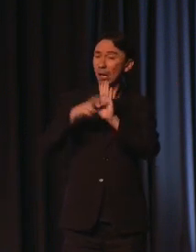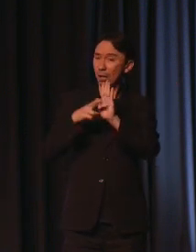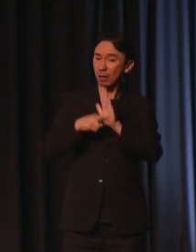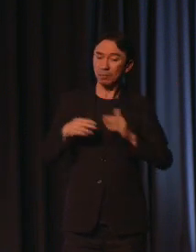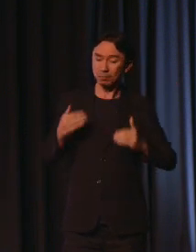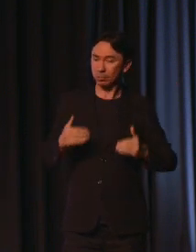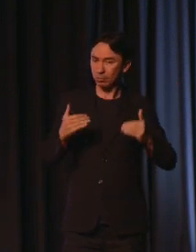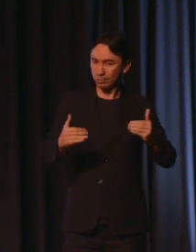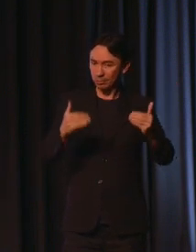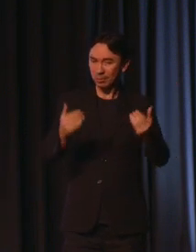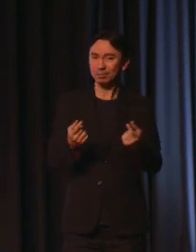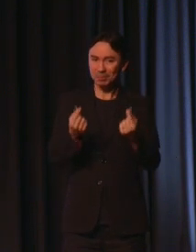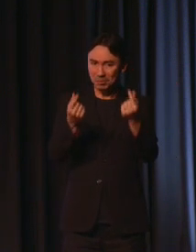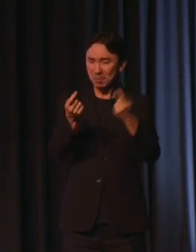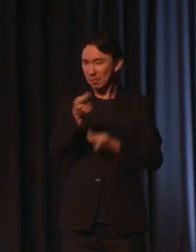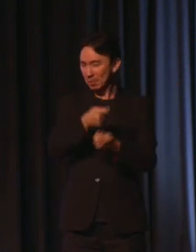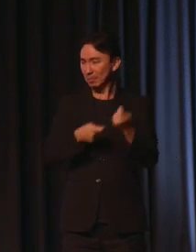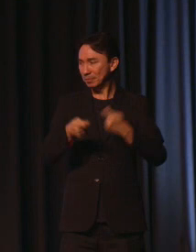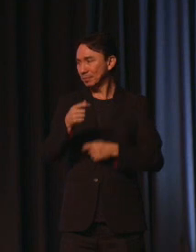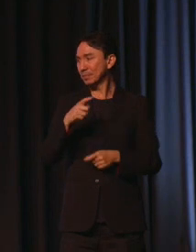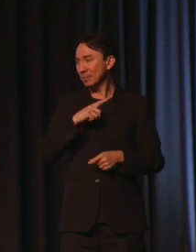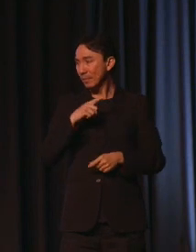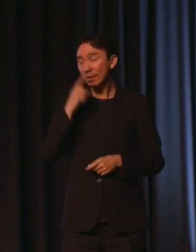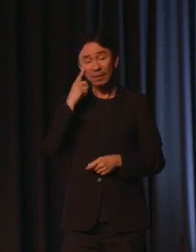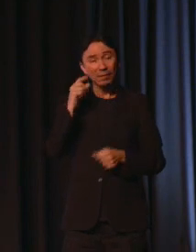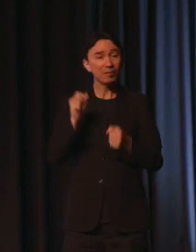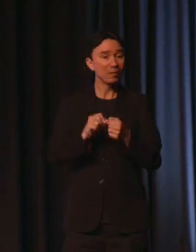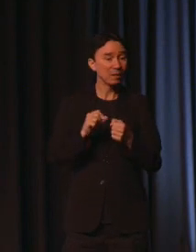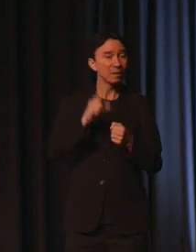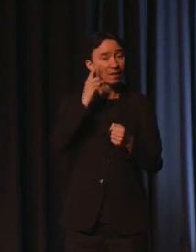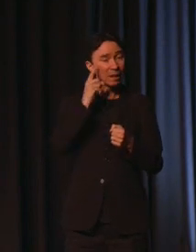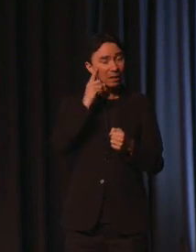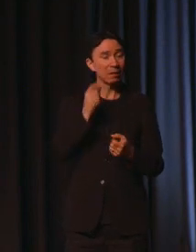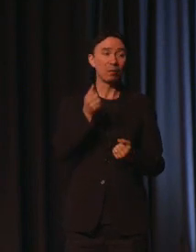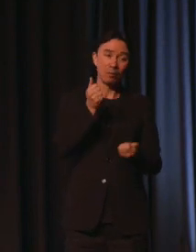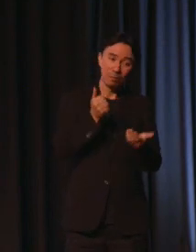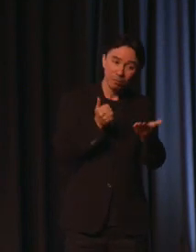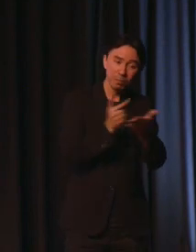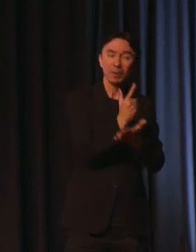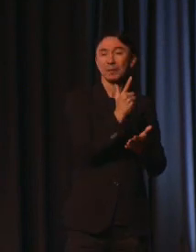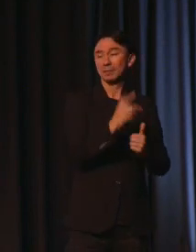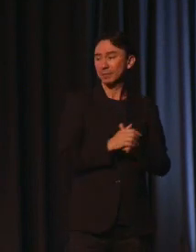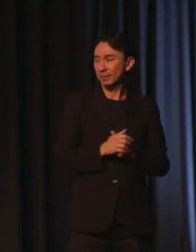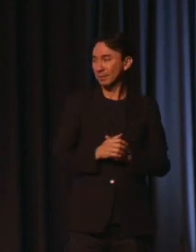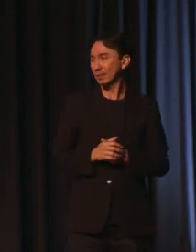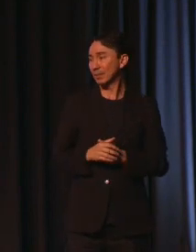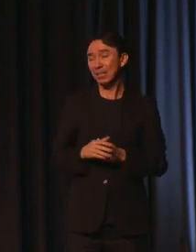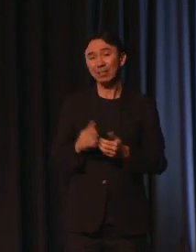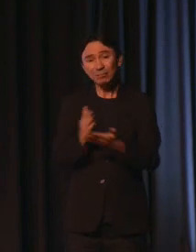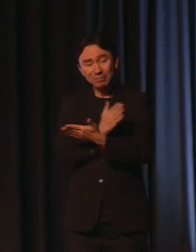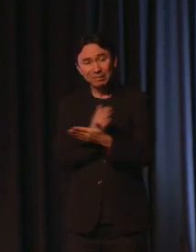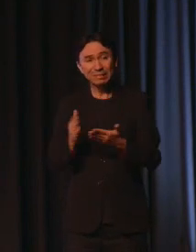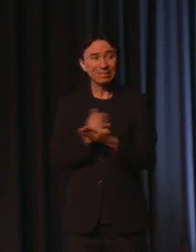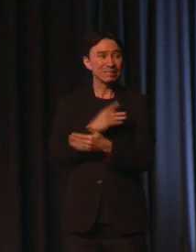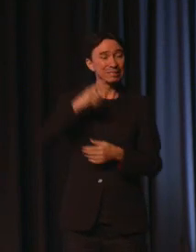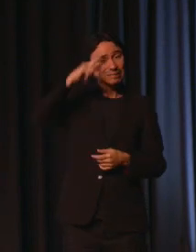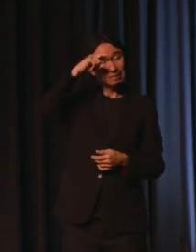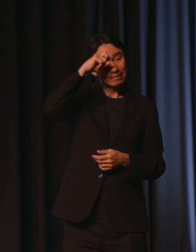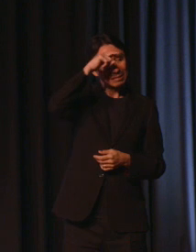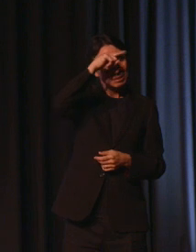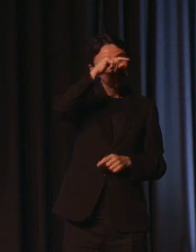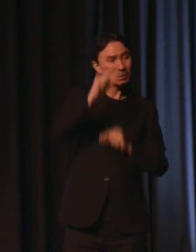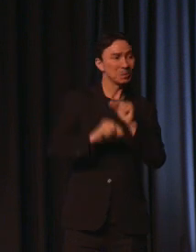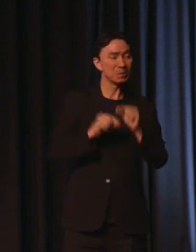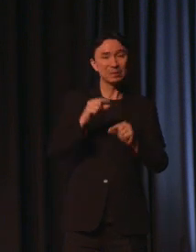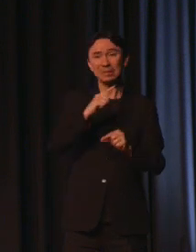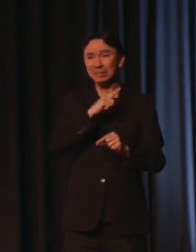então, instrui o processo de aquisição. Tá? Aqui, as dificuldades encontradas, já estou terminando, para